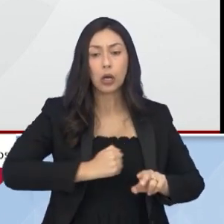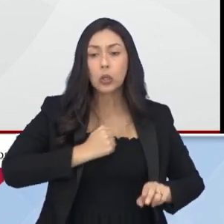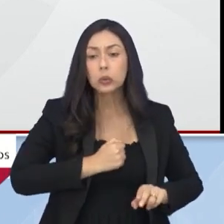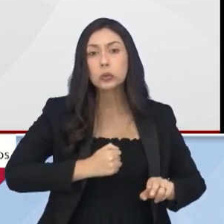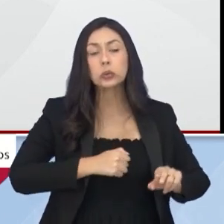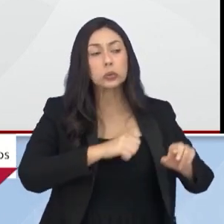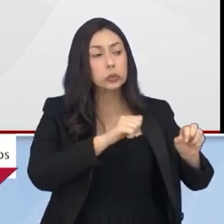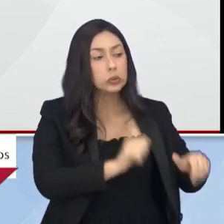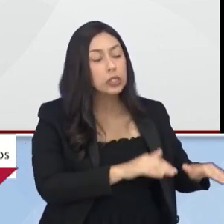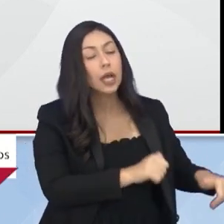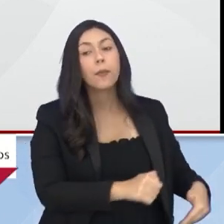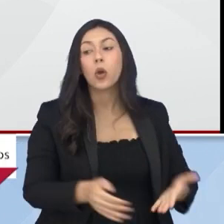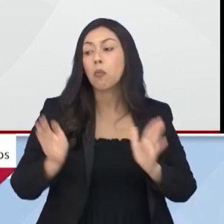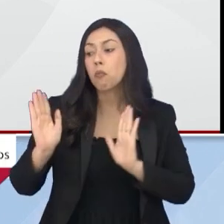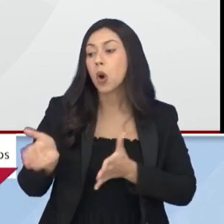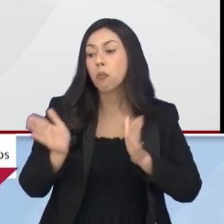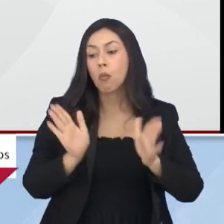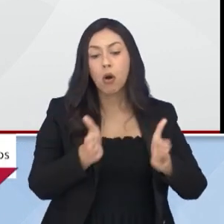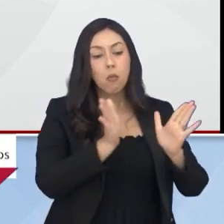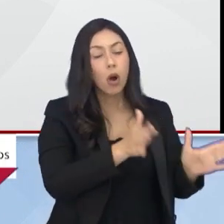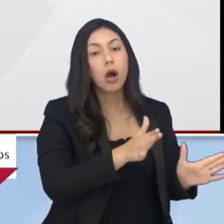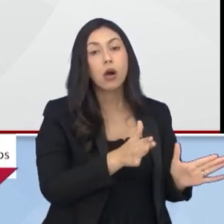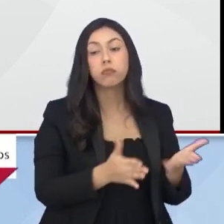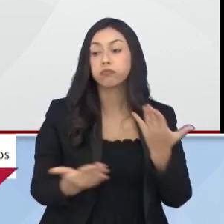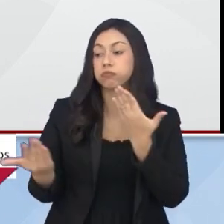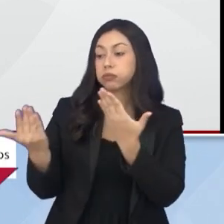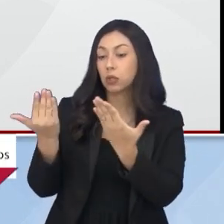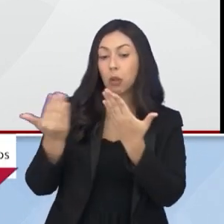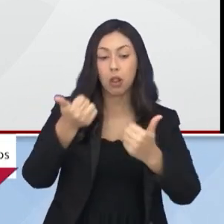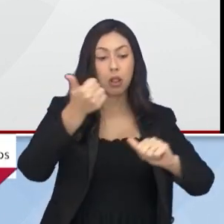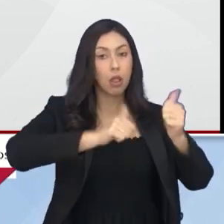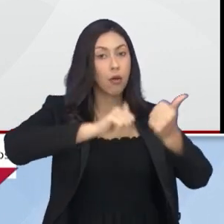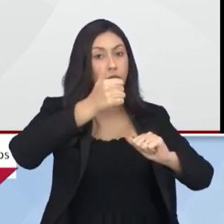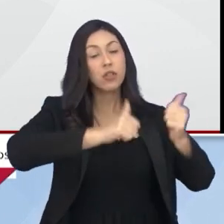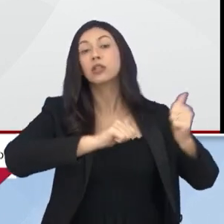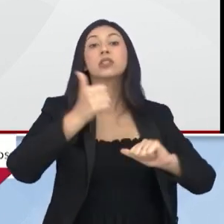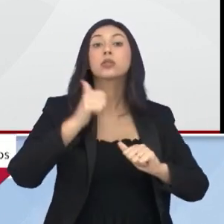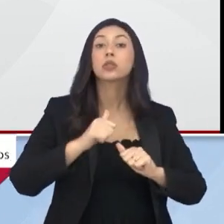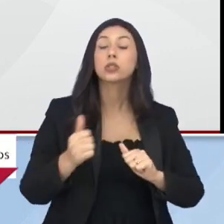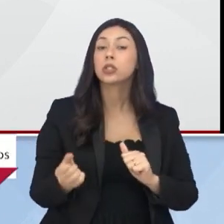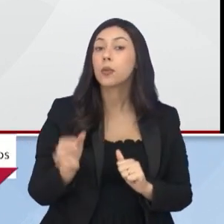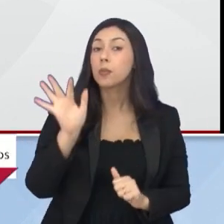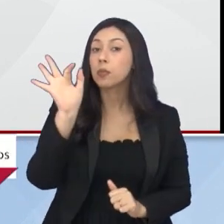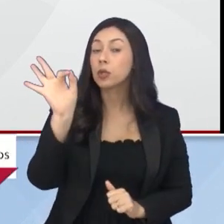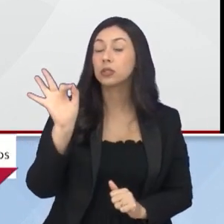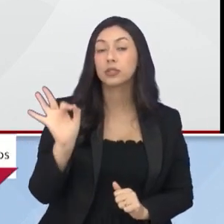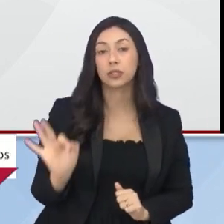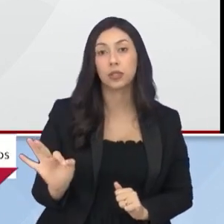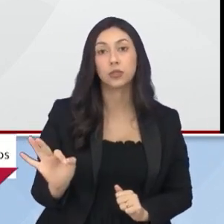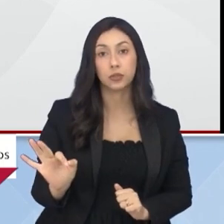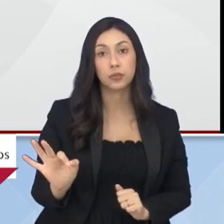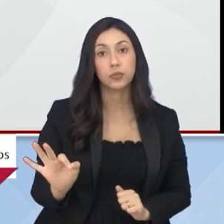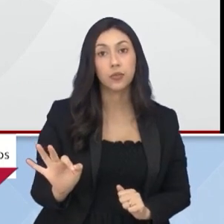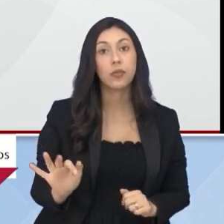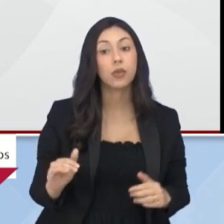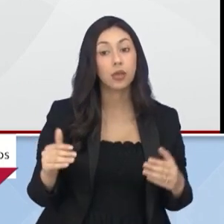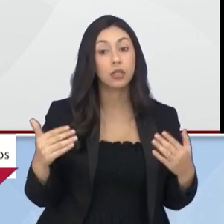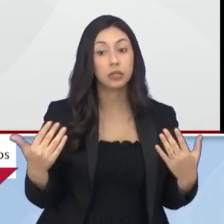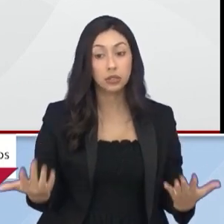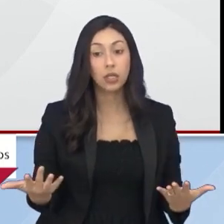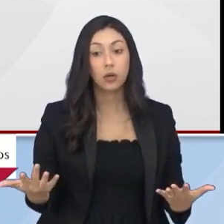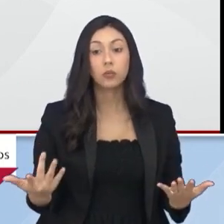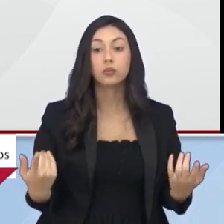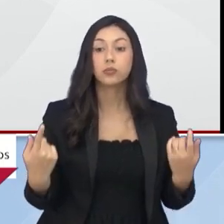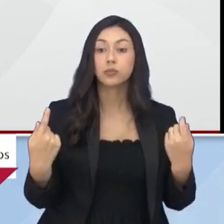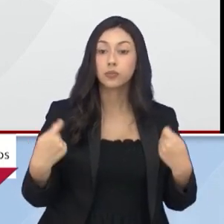feito uma avaliação em termos percentuais e não nominais é esse cálculo que é feito então é algo que tem